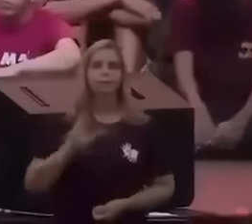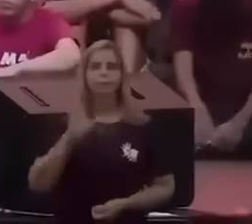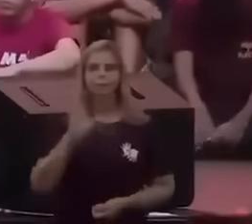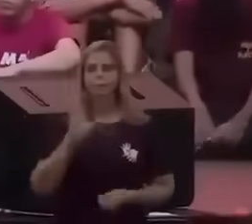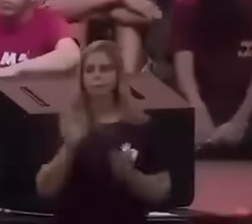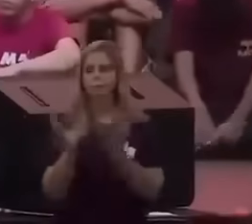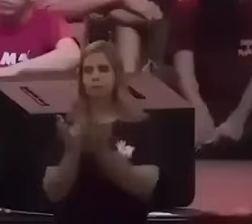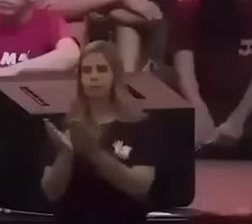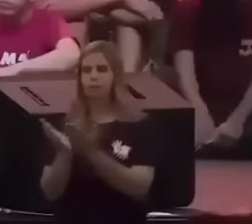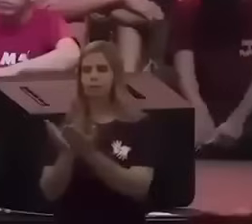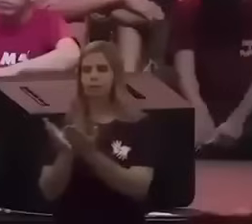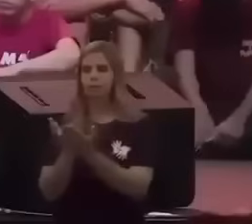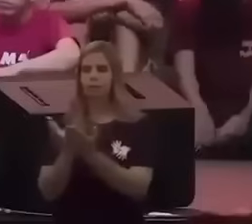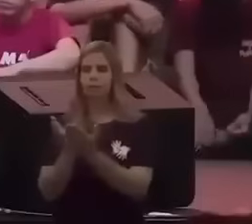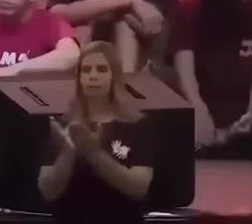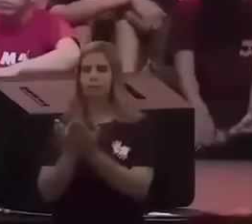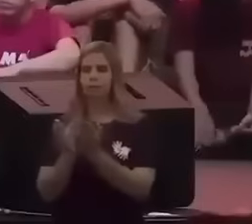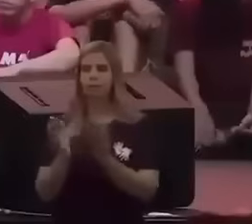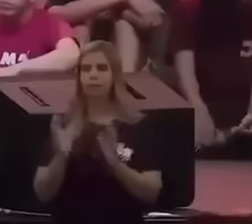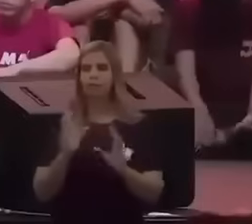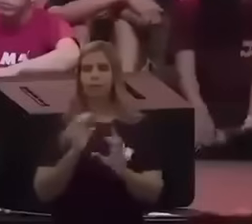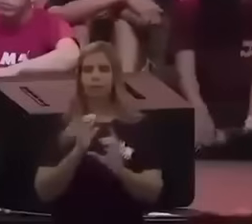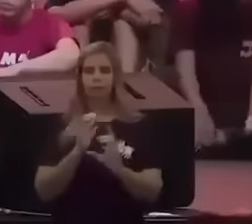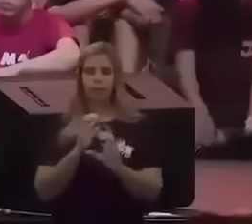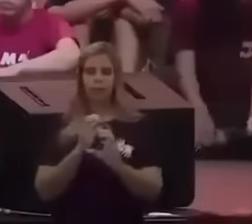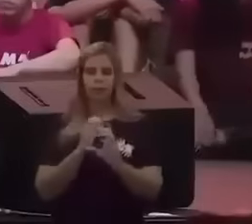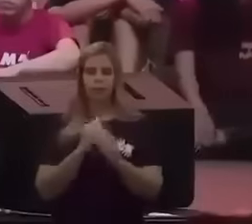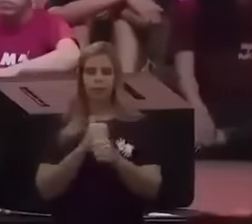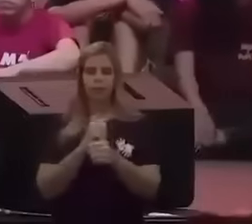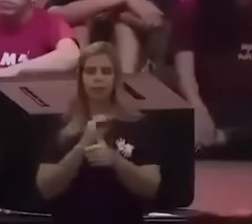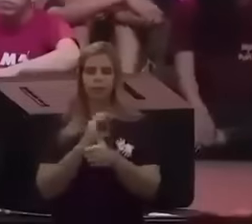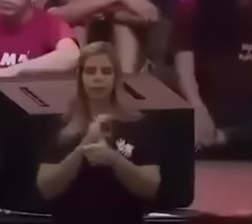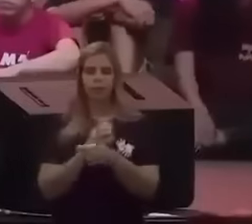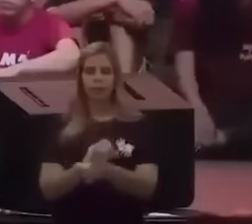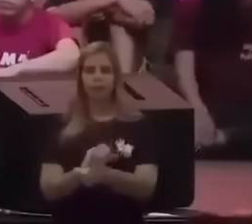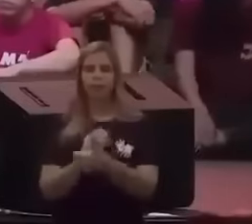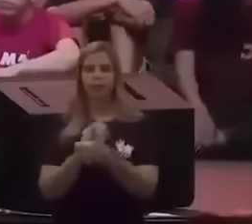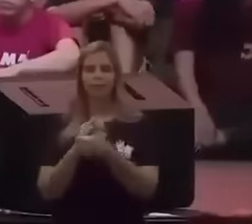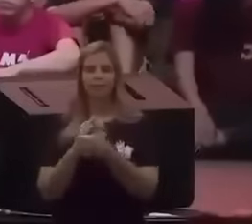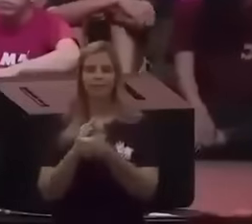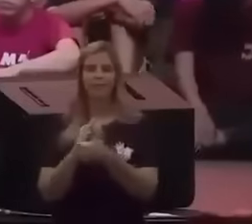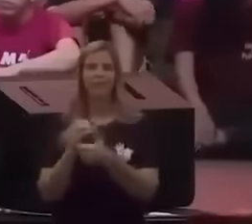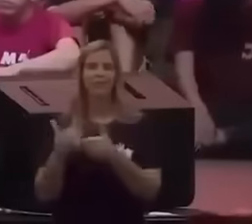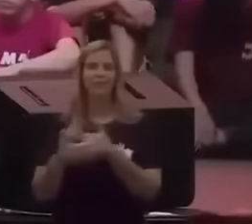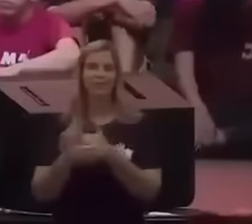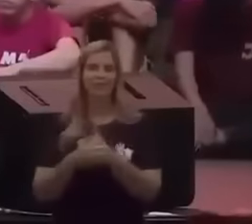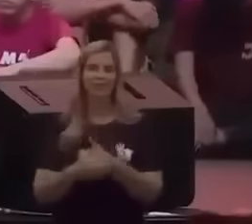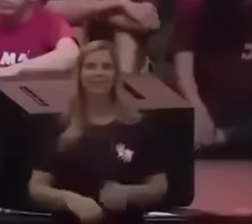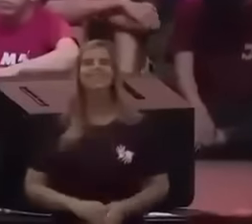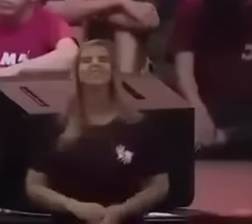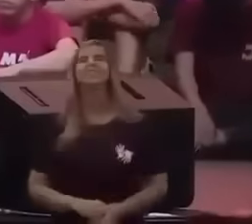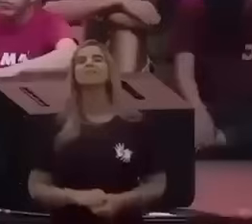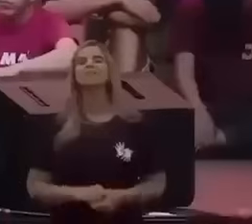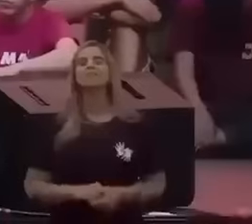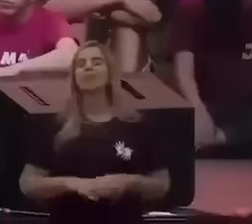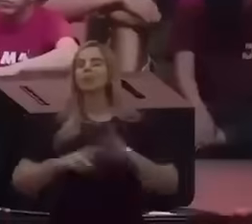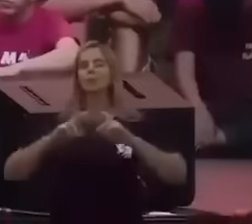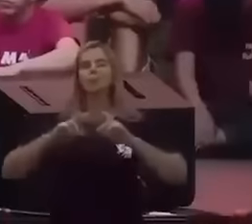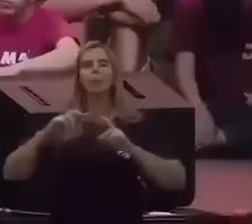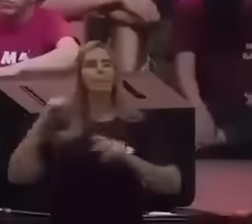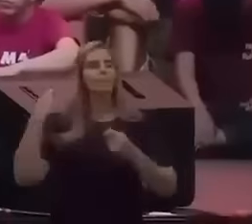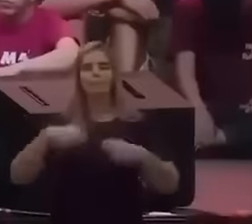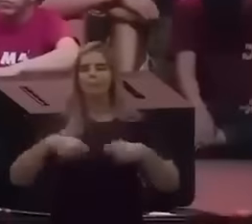porque foi a última Páscoa. Nunca mais precisou matar um cordeiro.